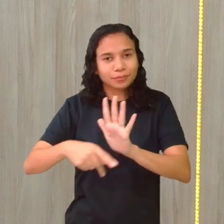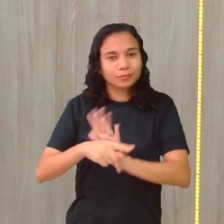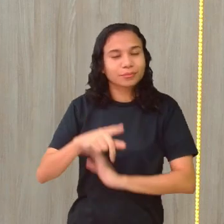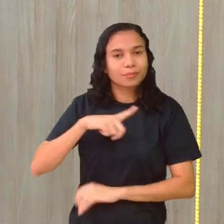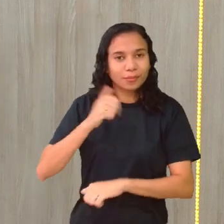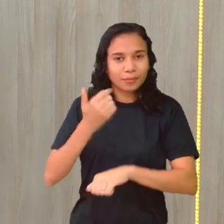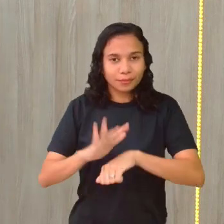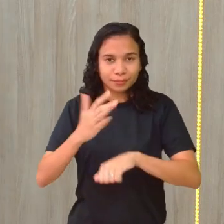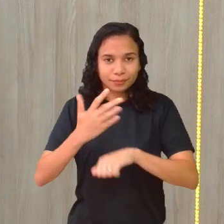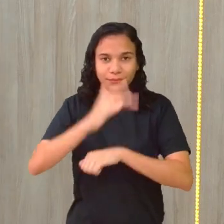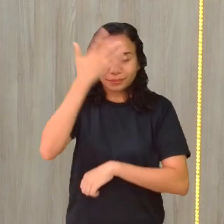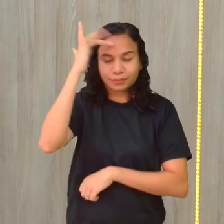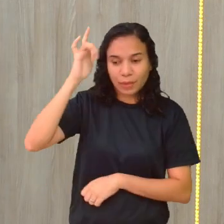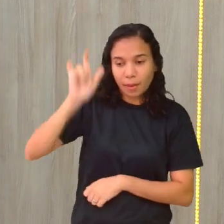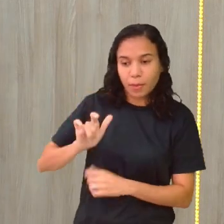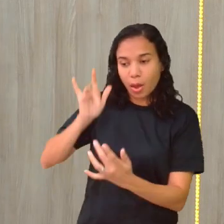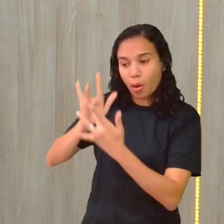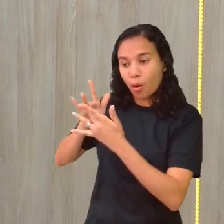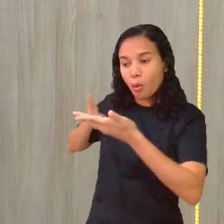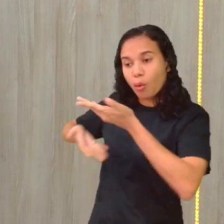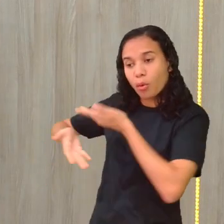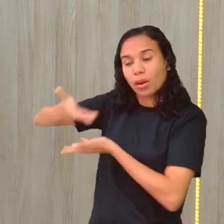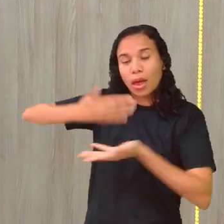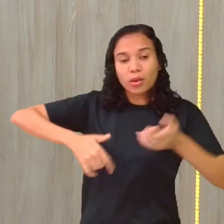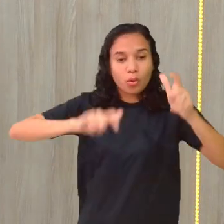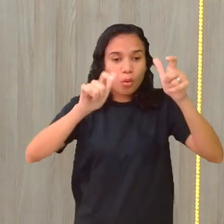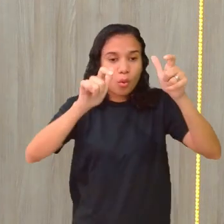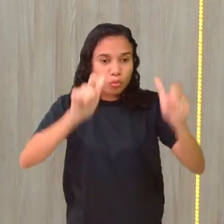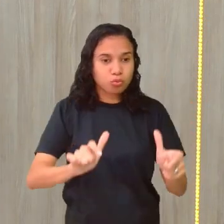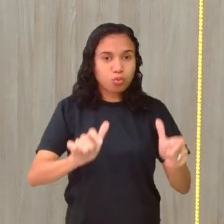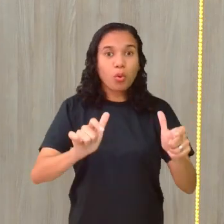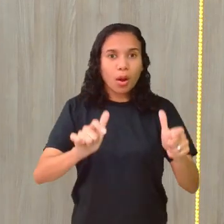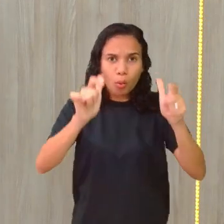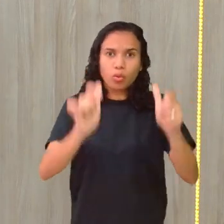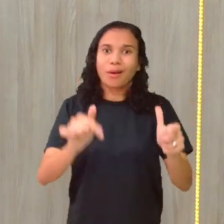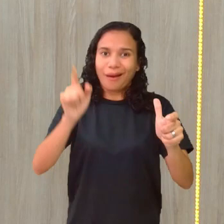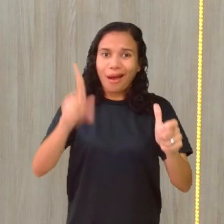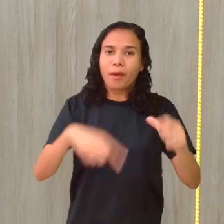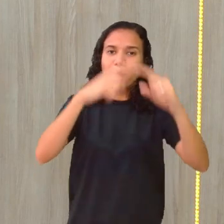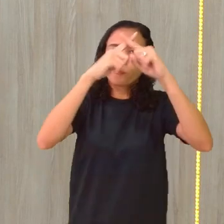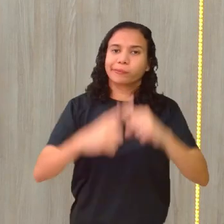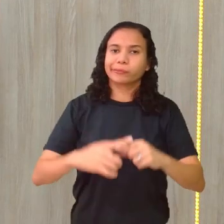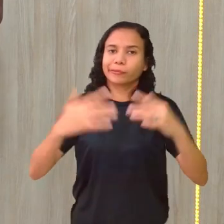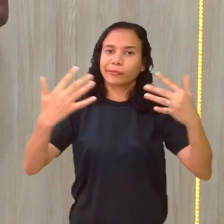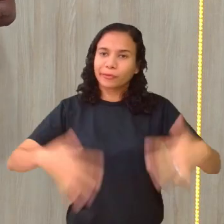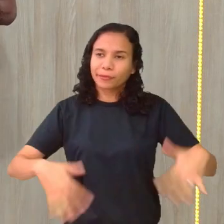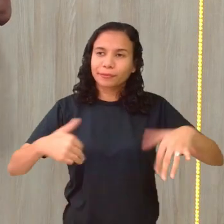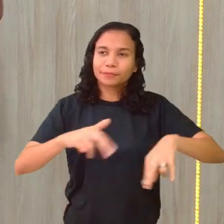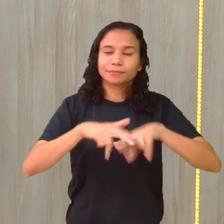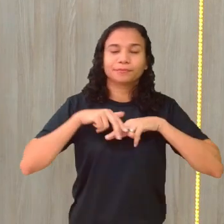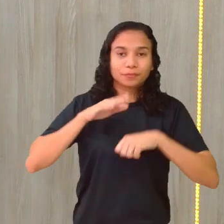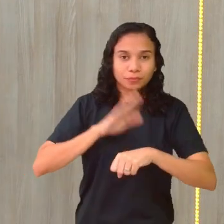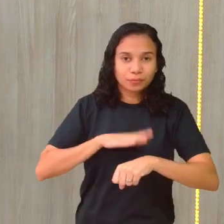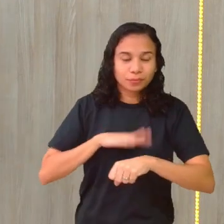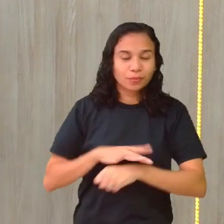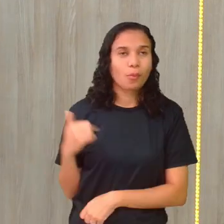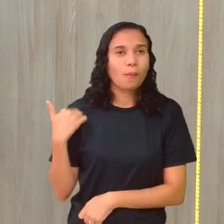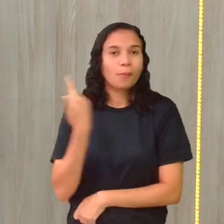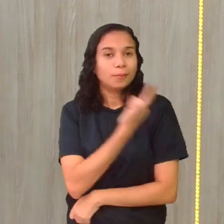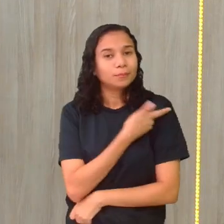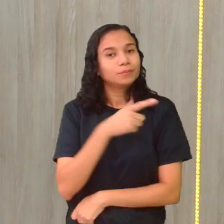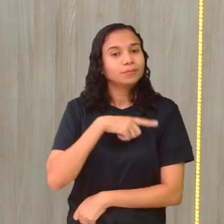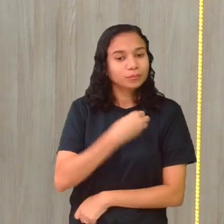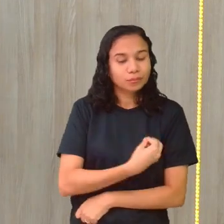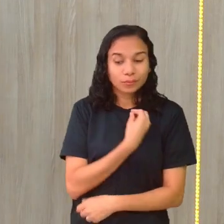o praticante ele interage com um ambiente desafiador. Então, naquele momento, quando a gente está num